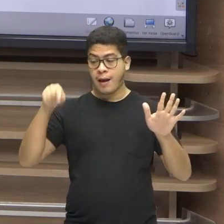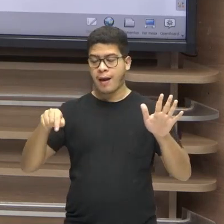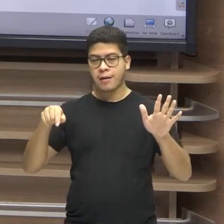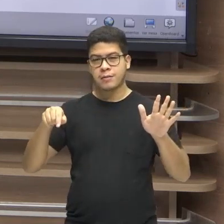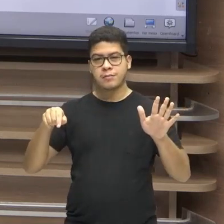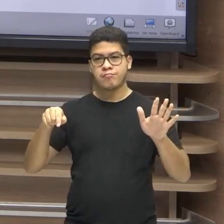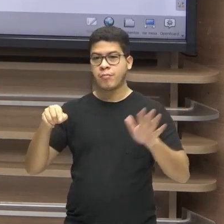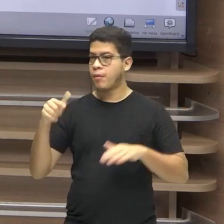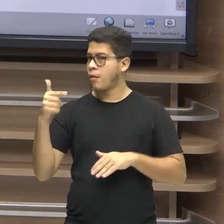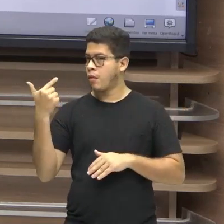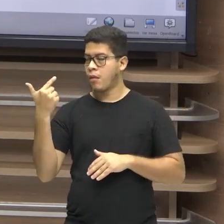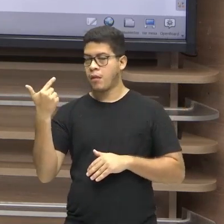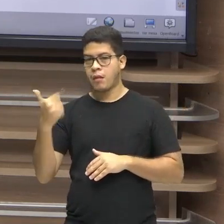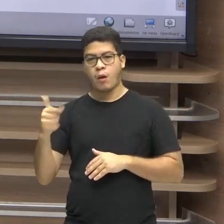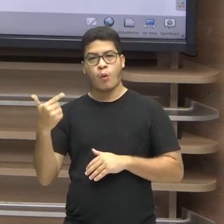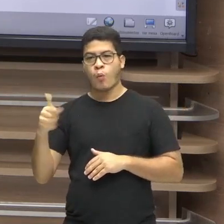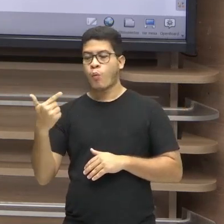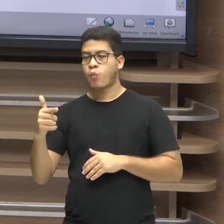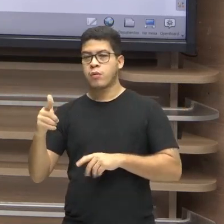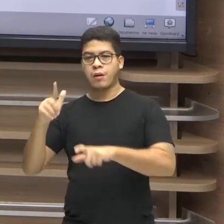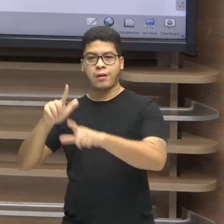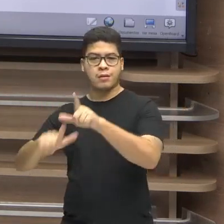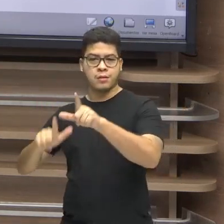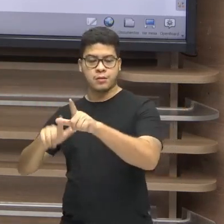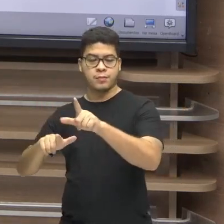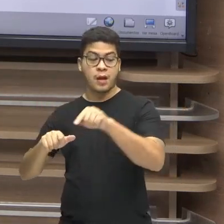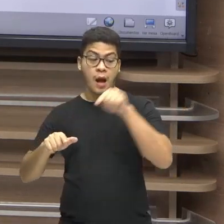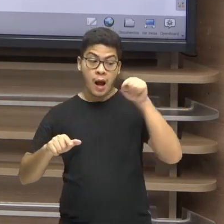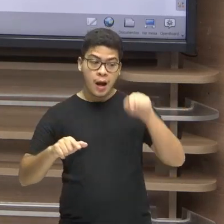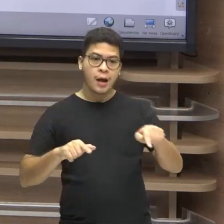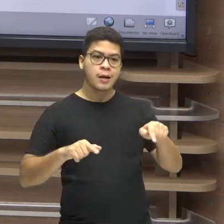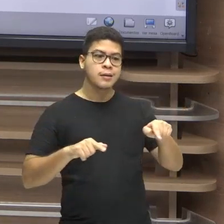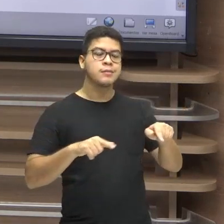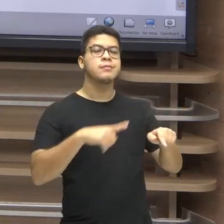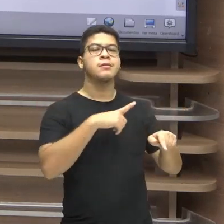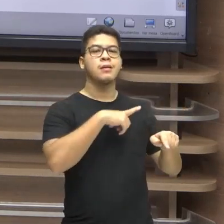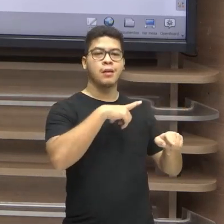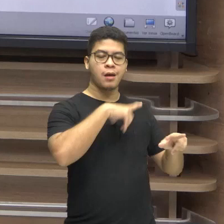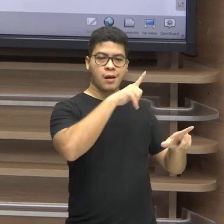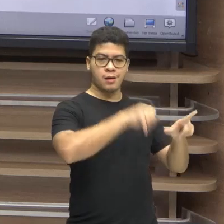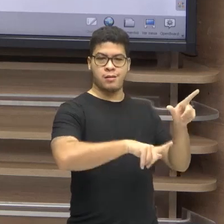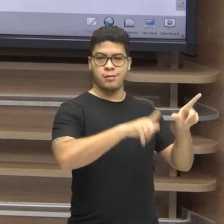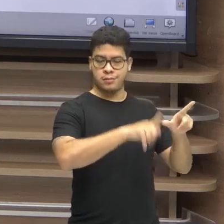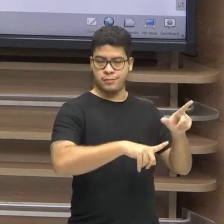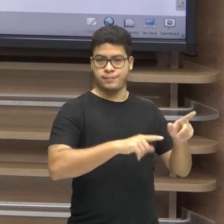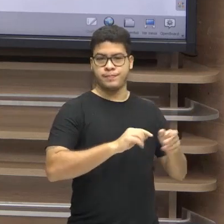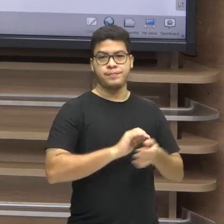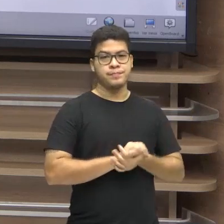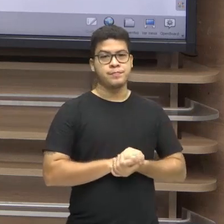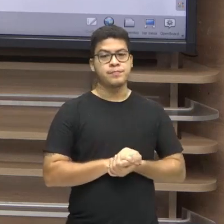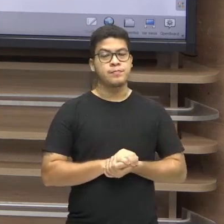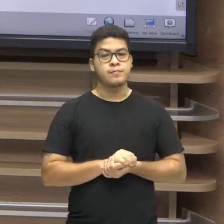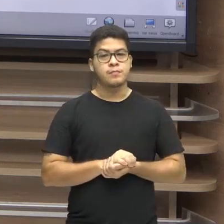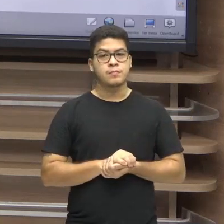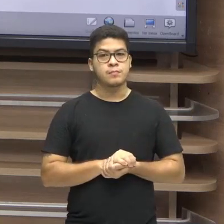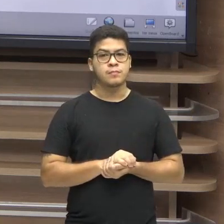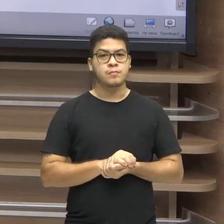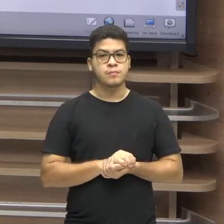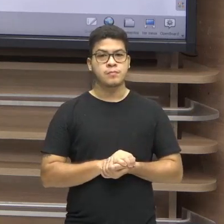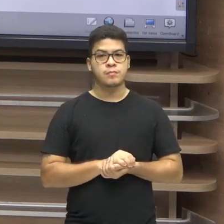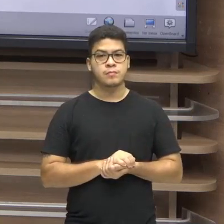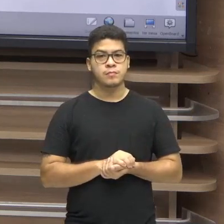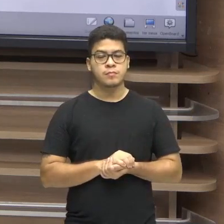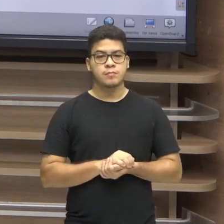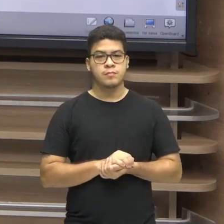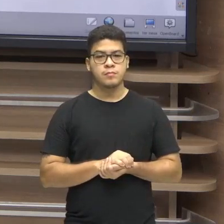letra, tá? Só que quando isso acontece, pessoal, nós precisamos mudar o sinal, sempre, tá? Tanto faz da esquerda para a direita